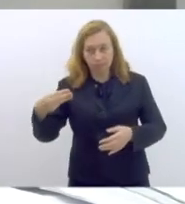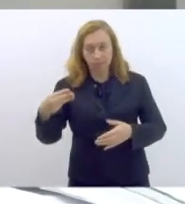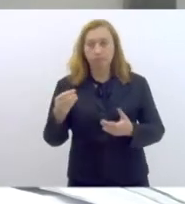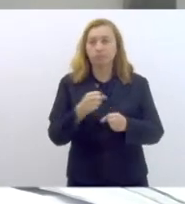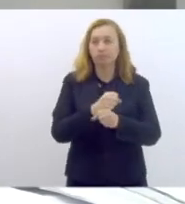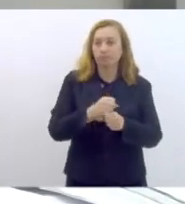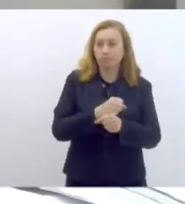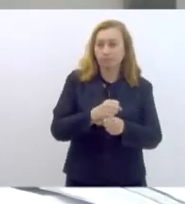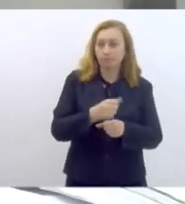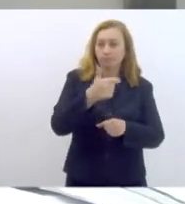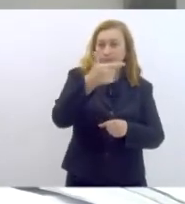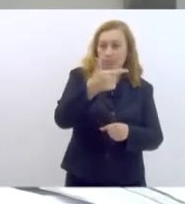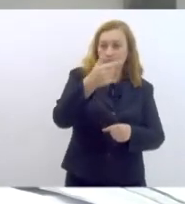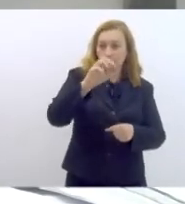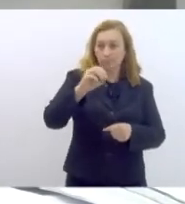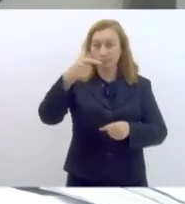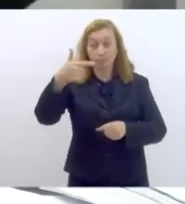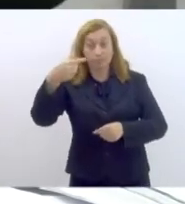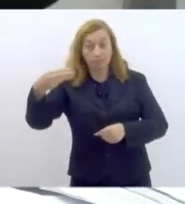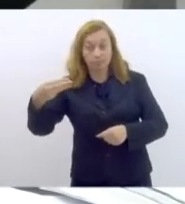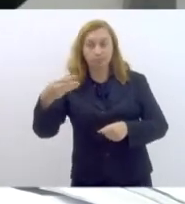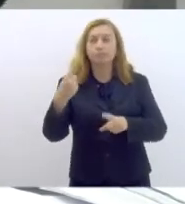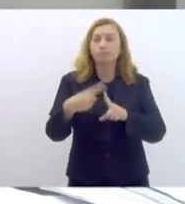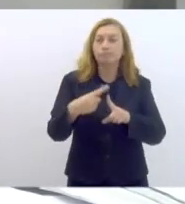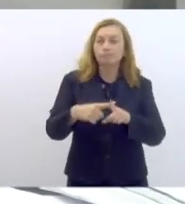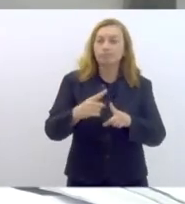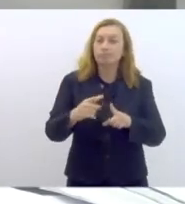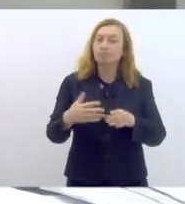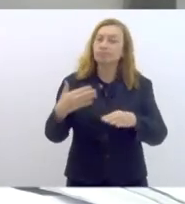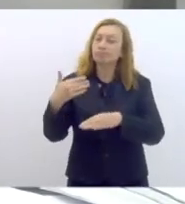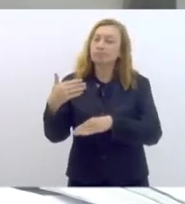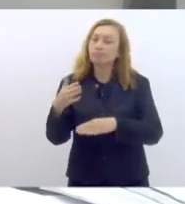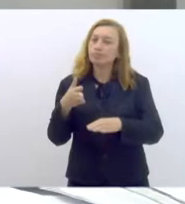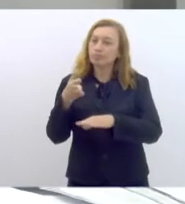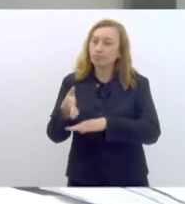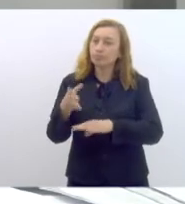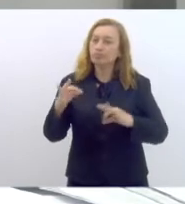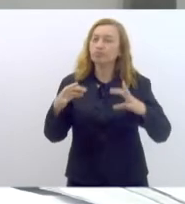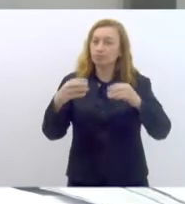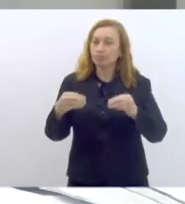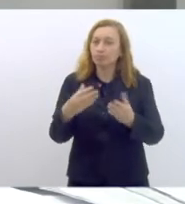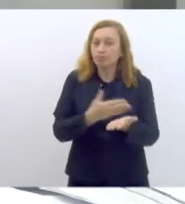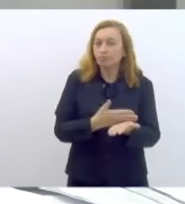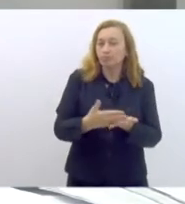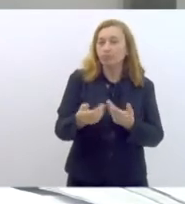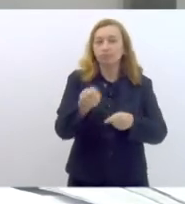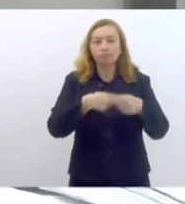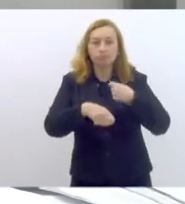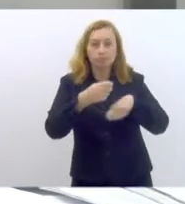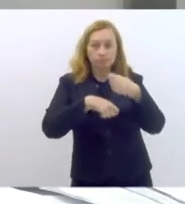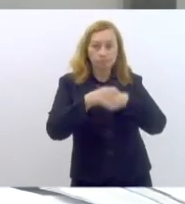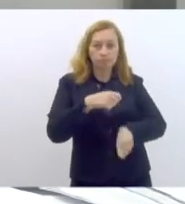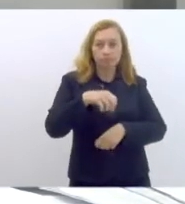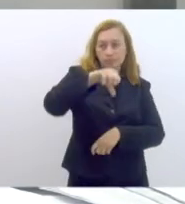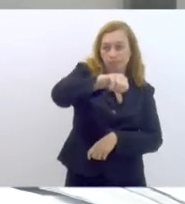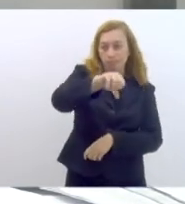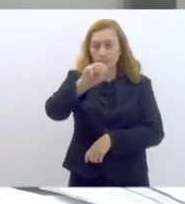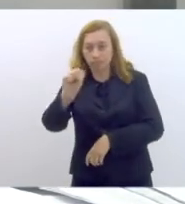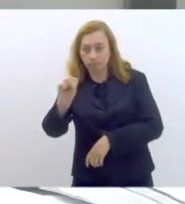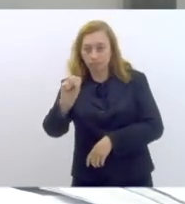cabalístico 2013... Por que, que não vai ao ano cabalístico, onde tudo começa, que é a renegociação, que é em